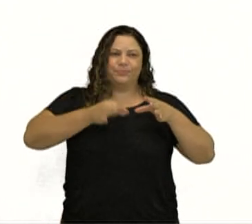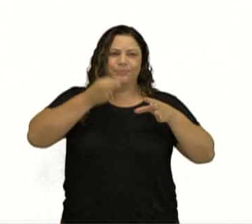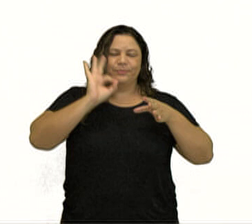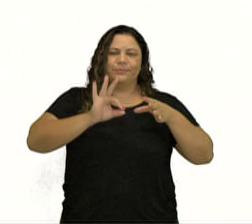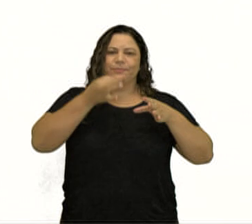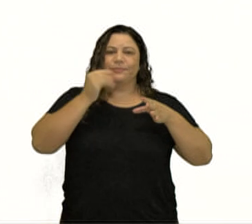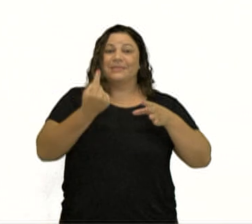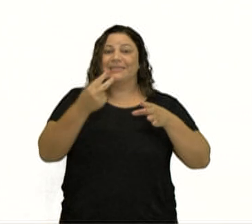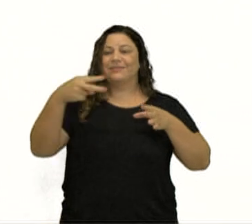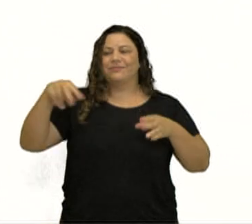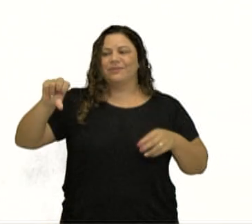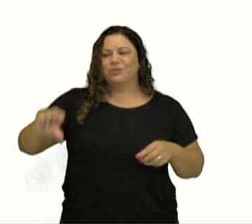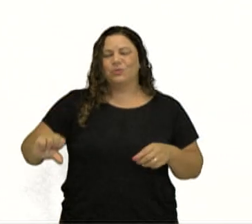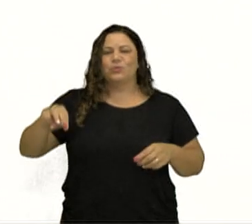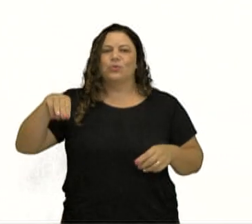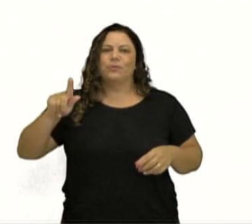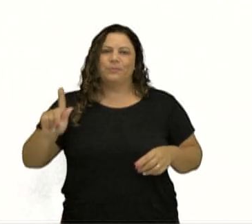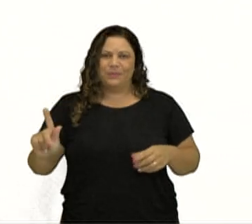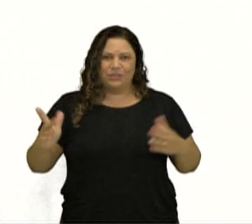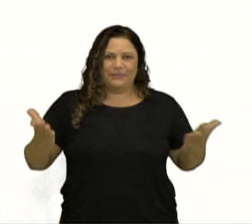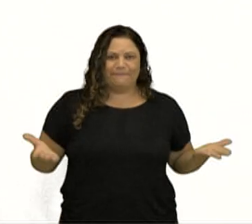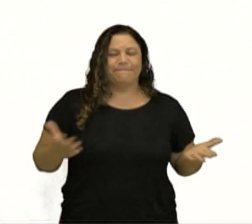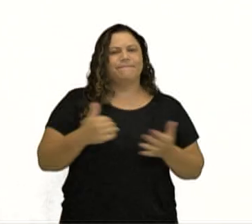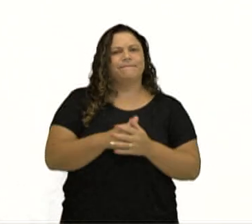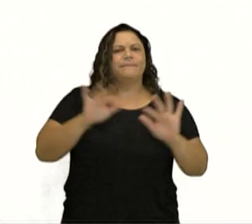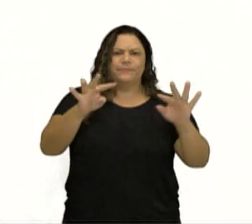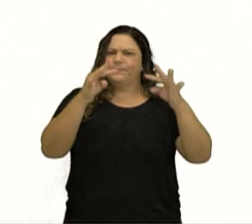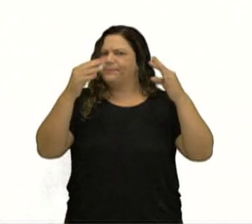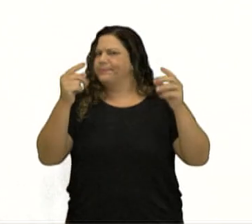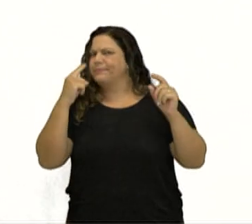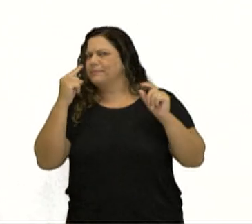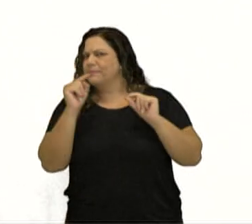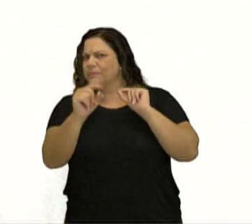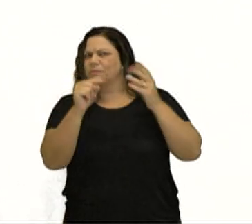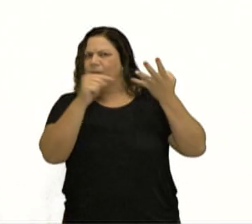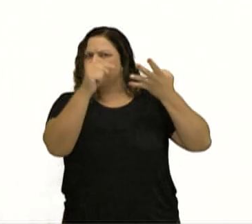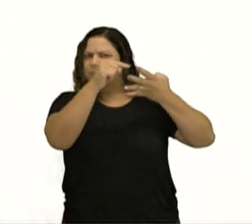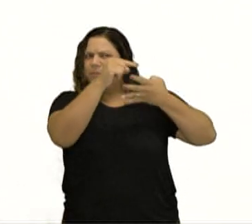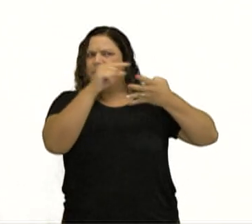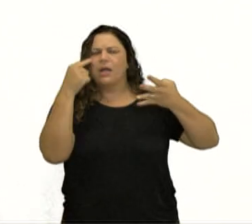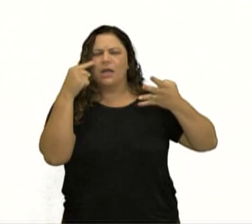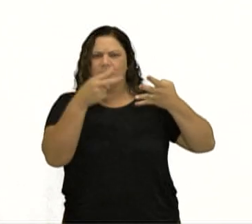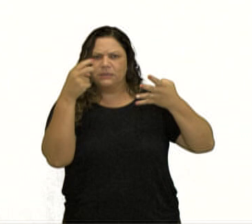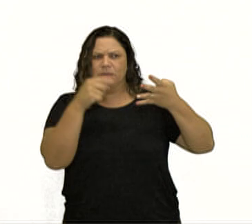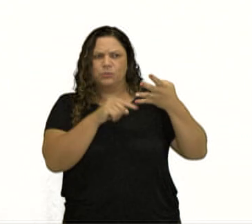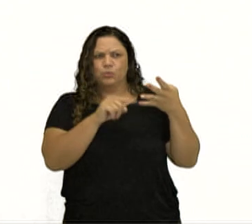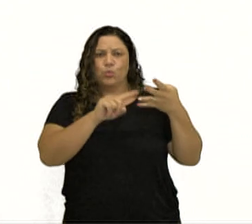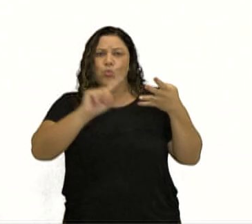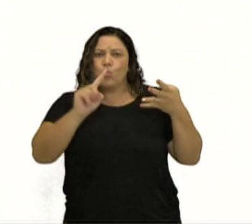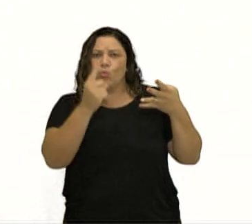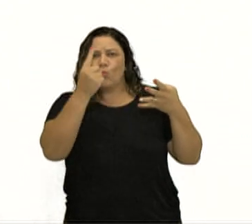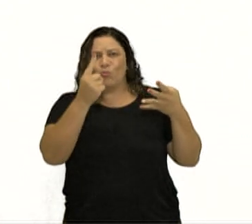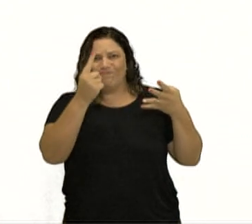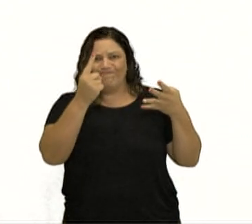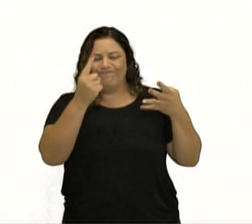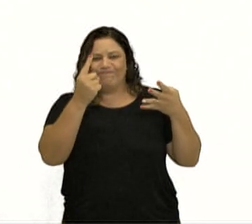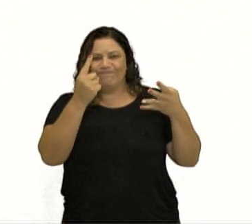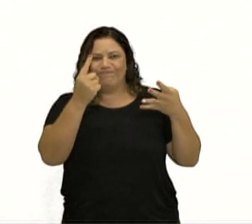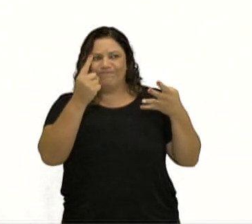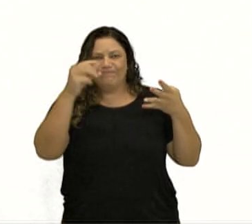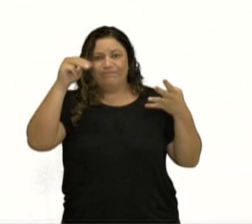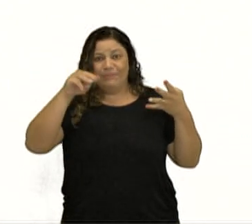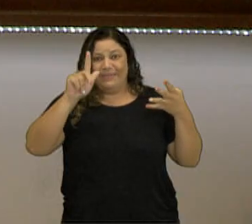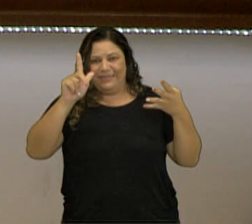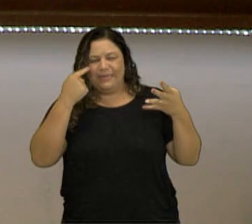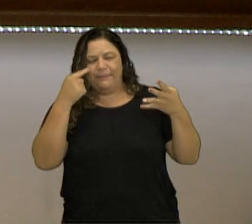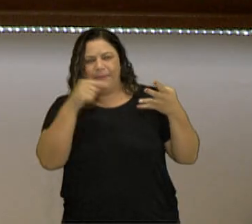129 miligramas. Queria chamar a tua atenção para uma coisa. Você viu que a professora falou 1 grama? Você